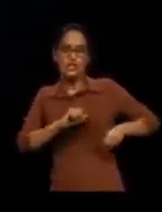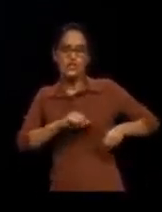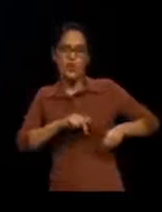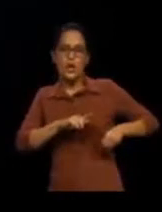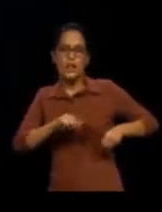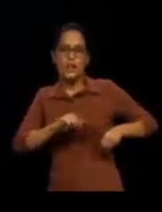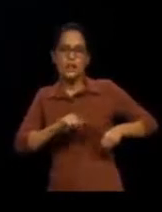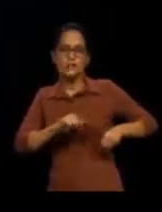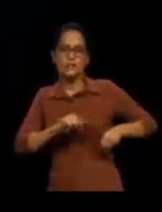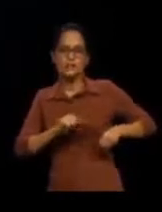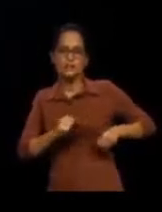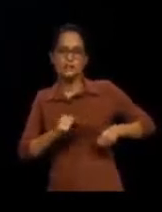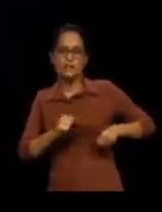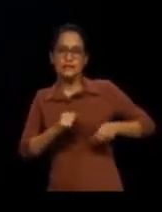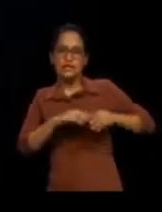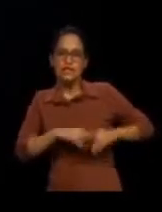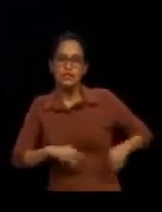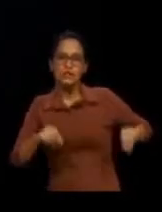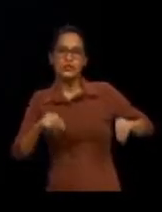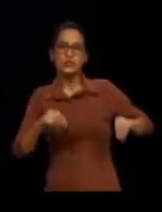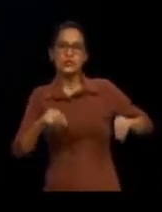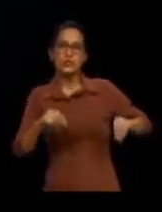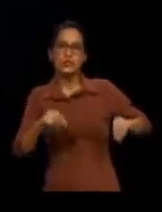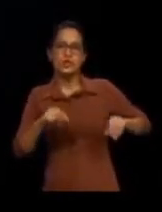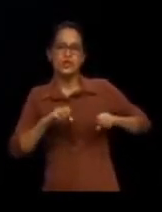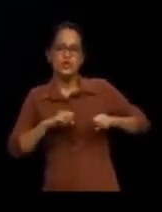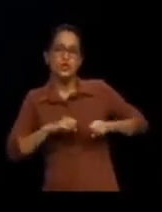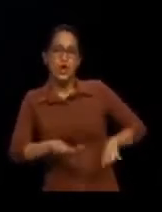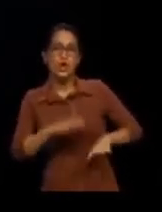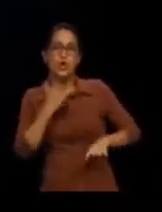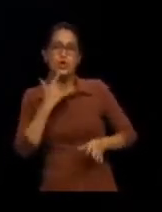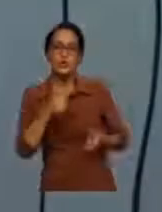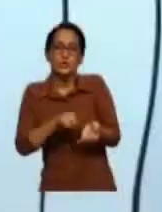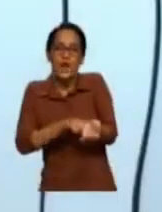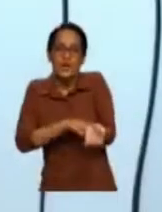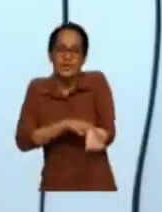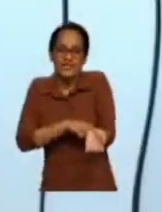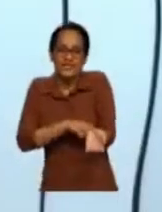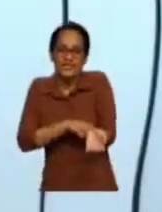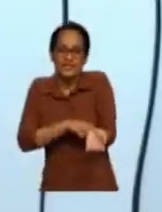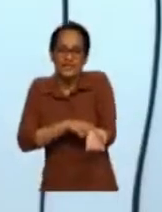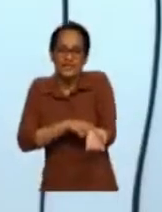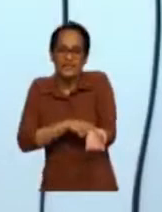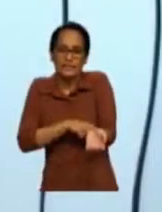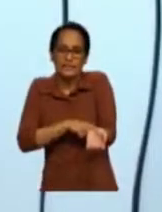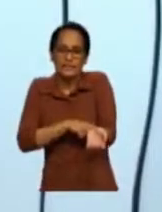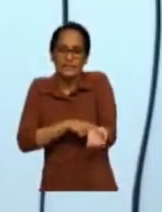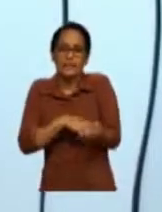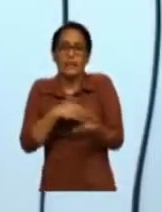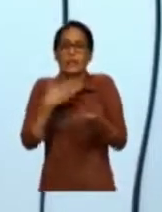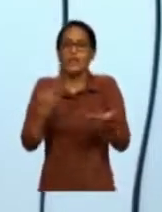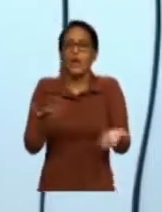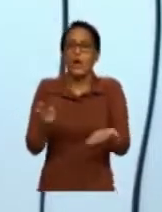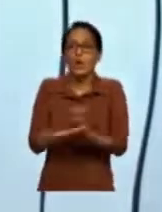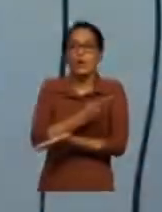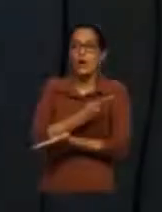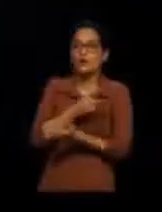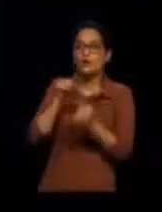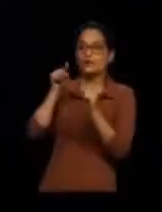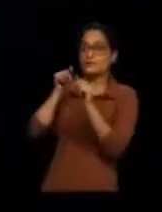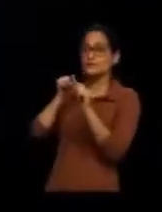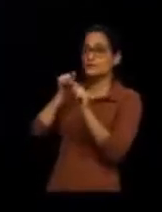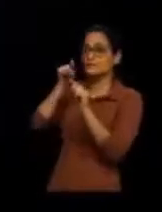quê? Secretou insulina, lançou insulina na corrente sanguínea. A insulina, então, ela vai o